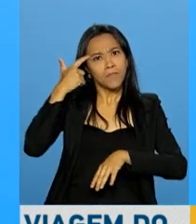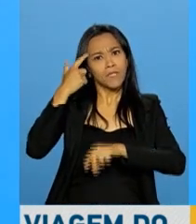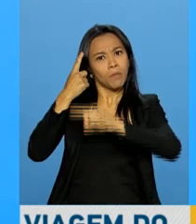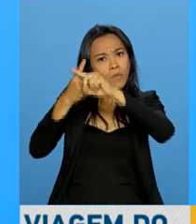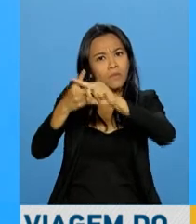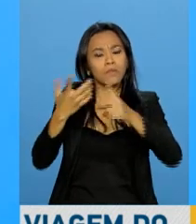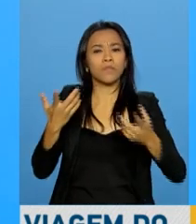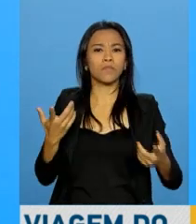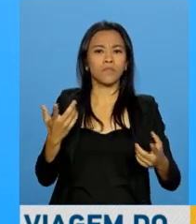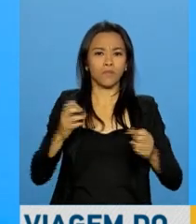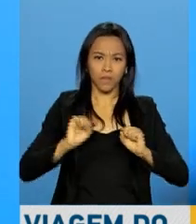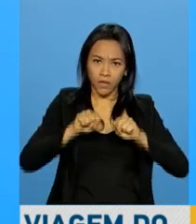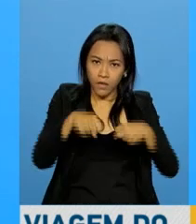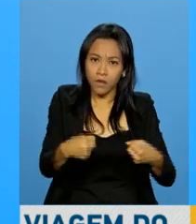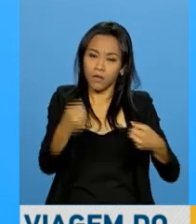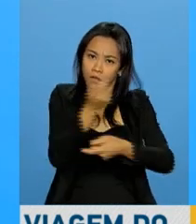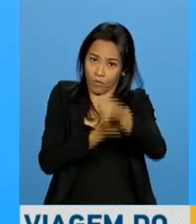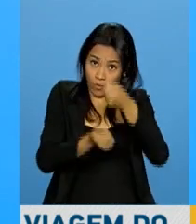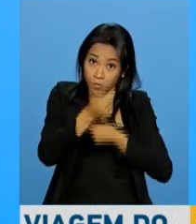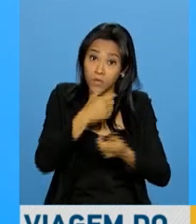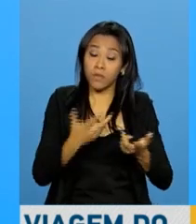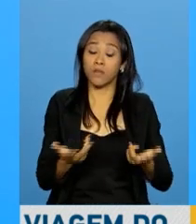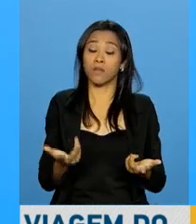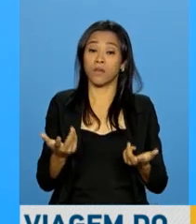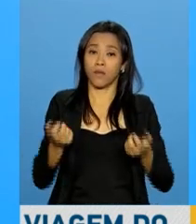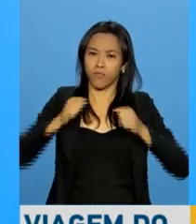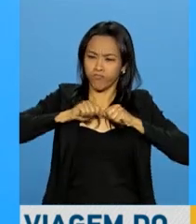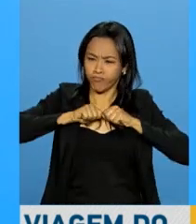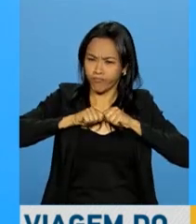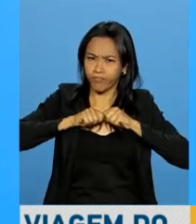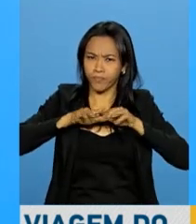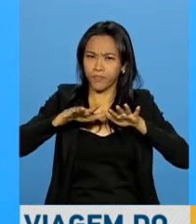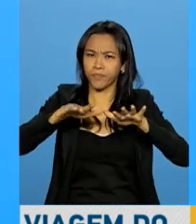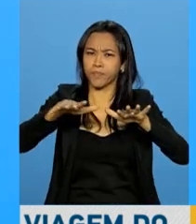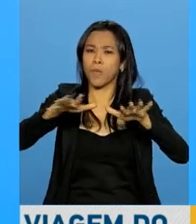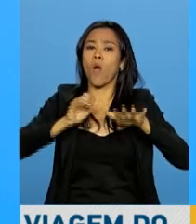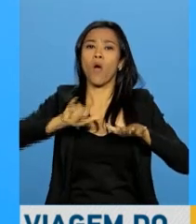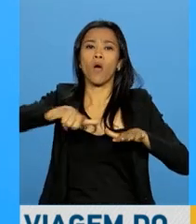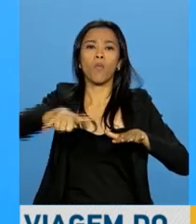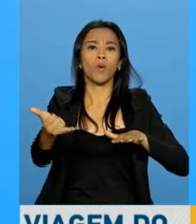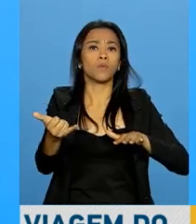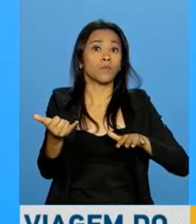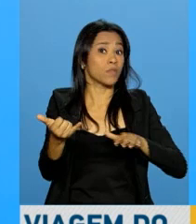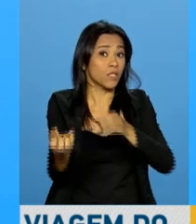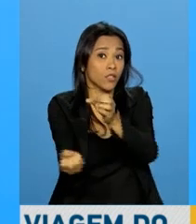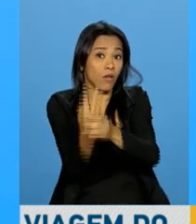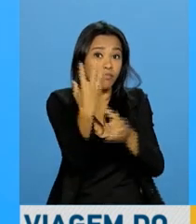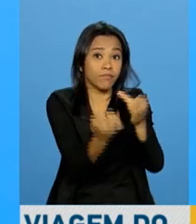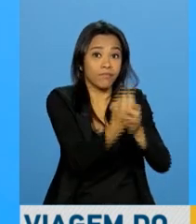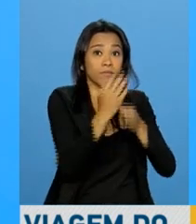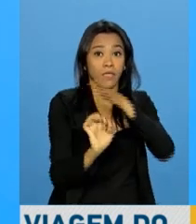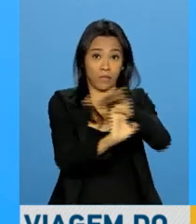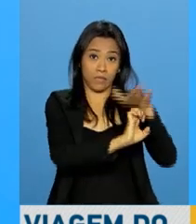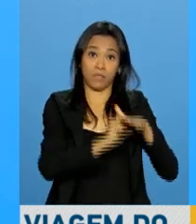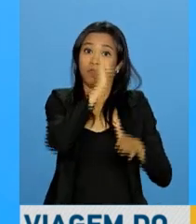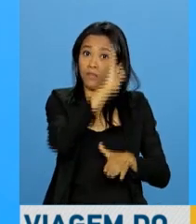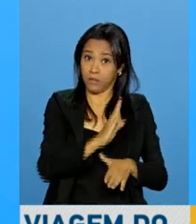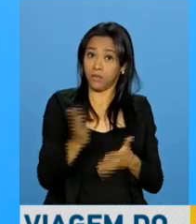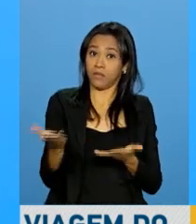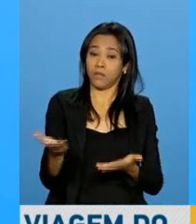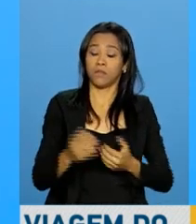economia, de multiplicação da oportunidade de negócios. Pois